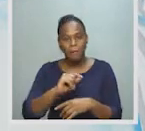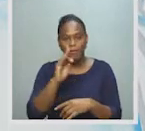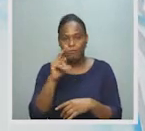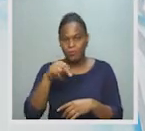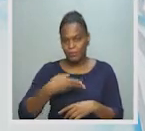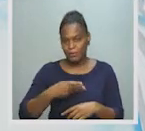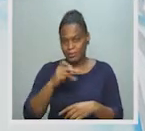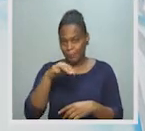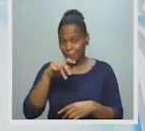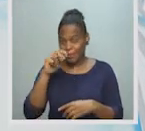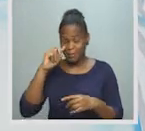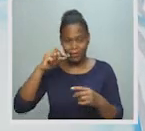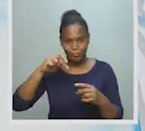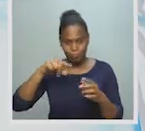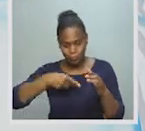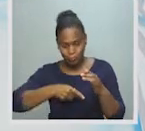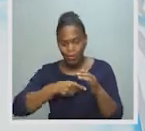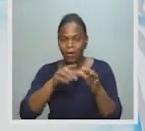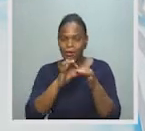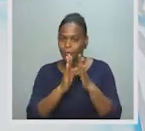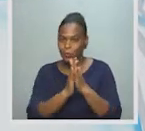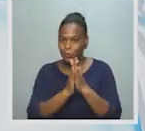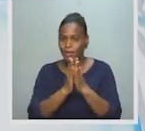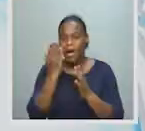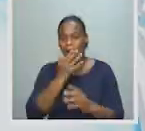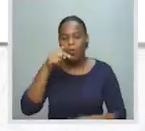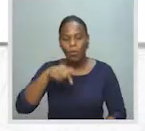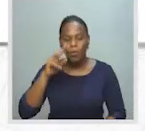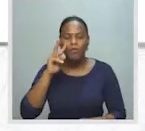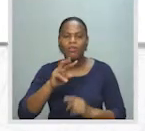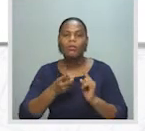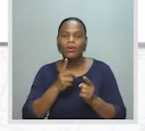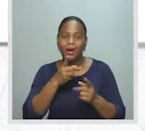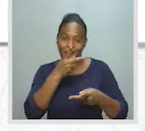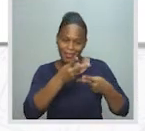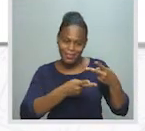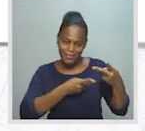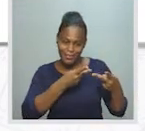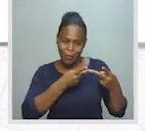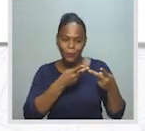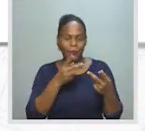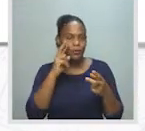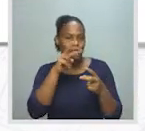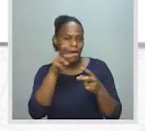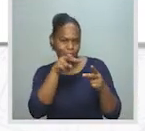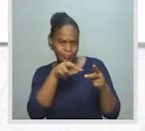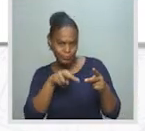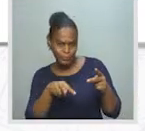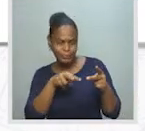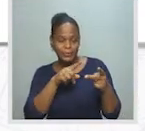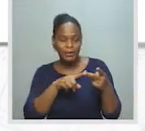fundamentalismo religioso. E para hoje nós vamos ver os seguintes. Vamos analisar o fenómeno de